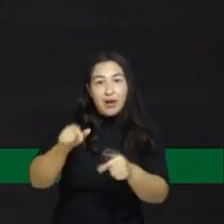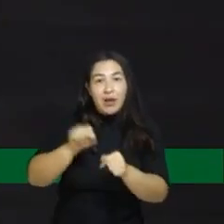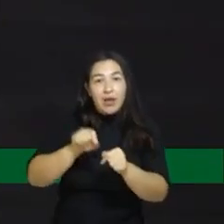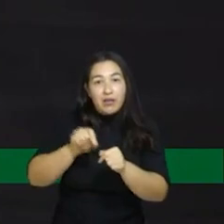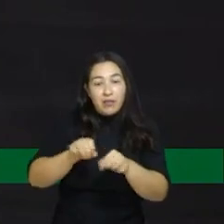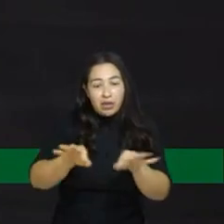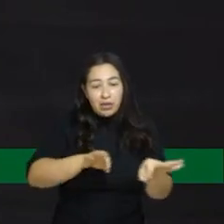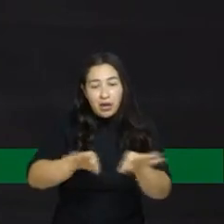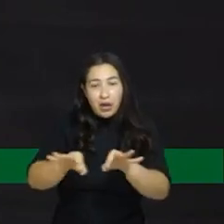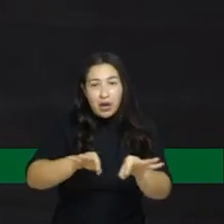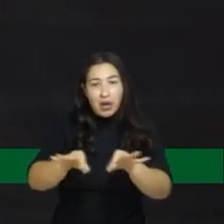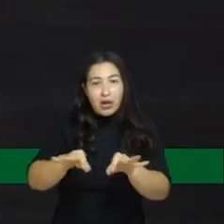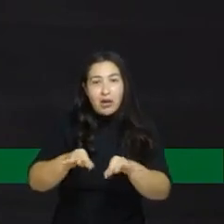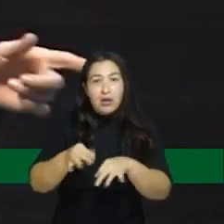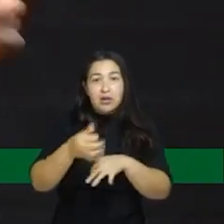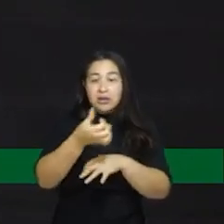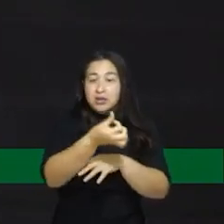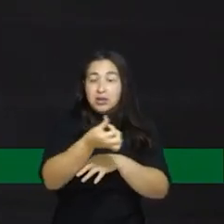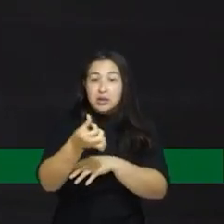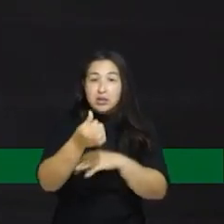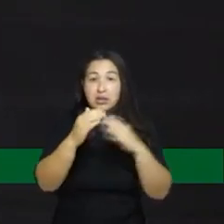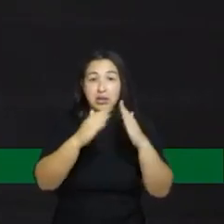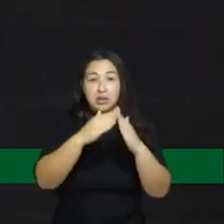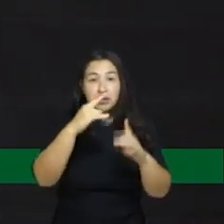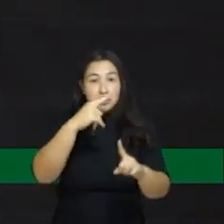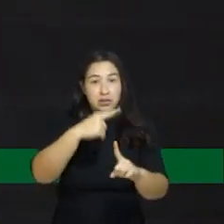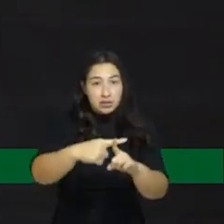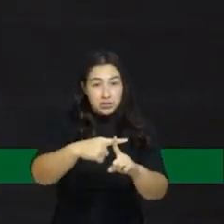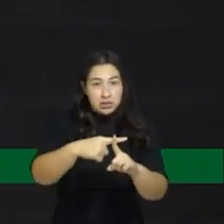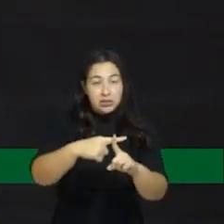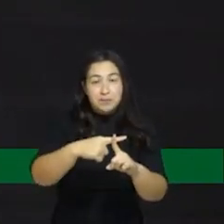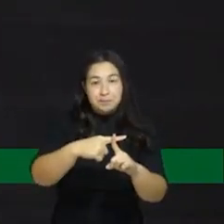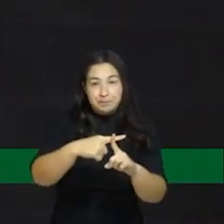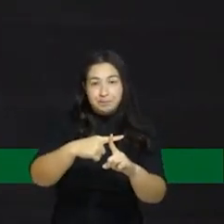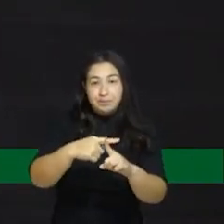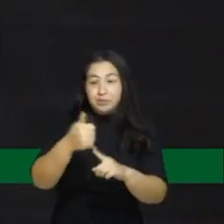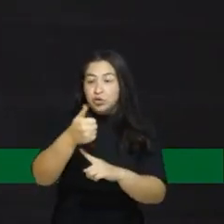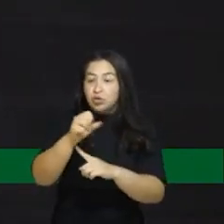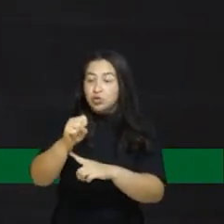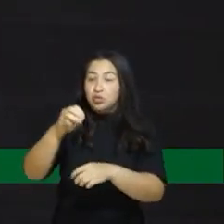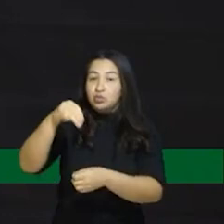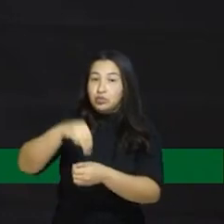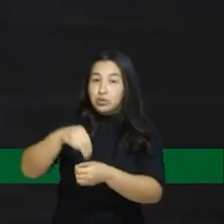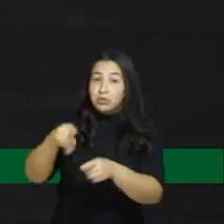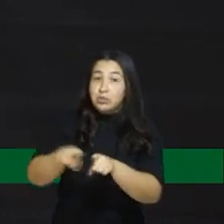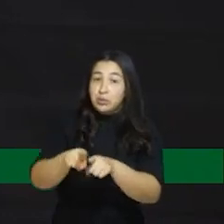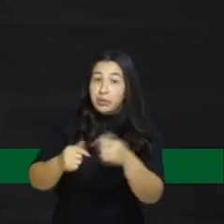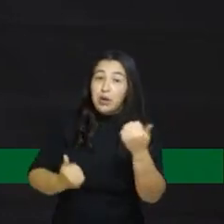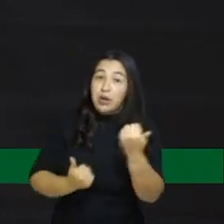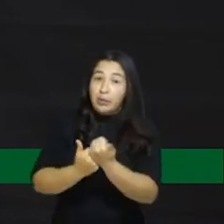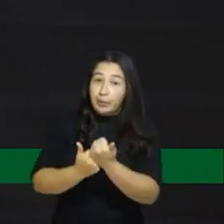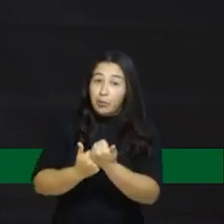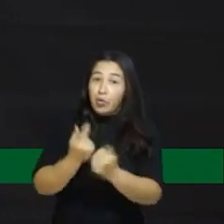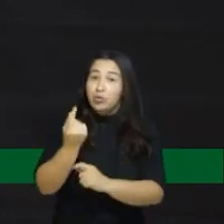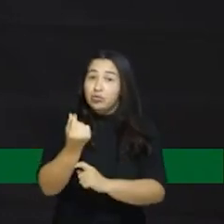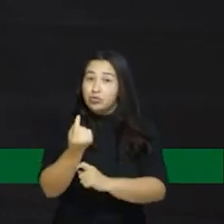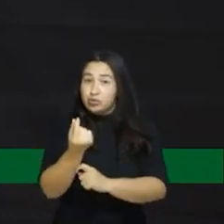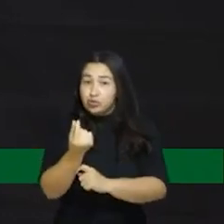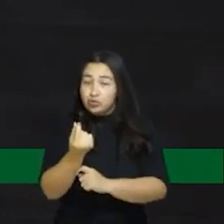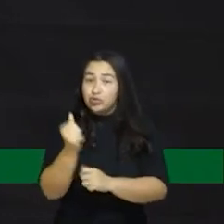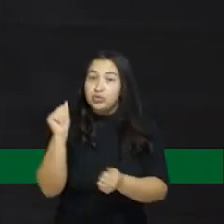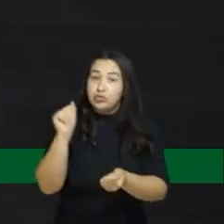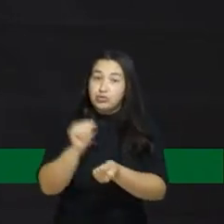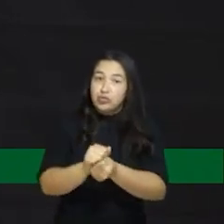nossas 66 paróquias, dos nossos 18 municípios, encontram também apoio técnico e financeiro junto